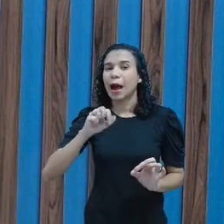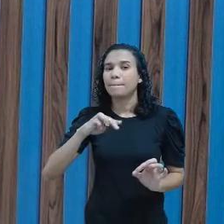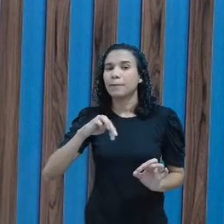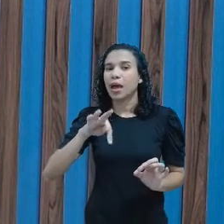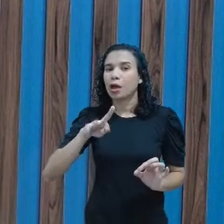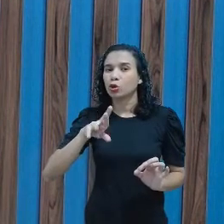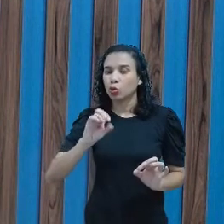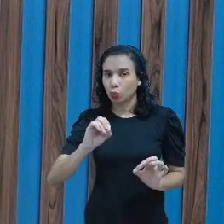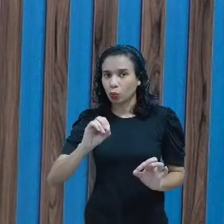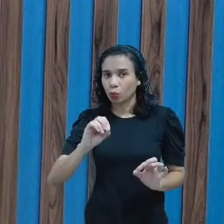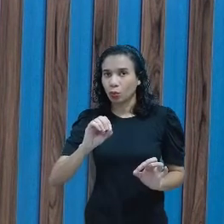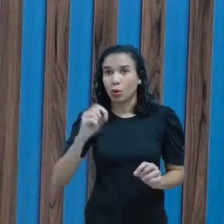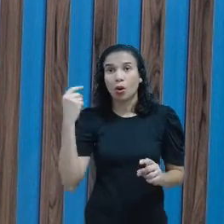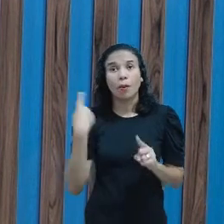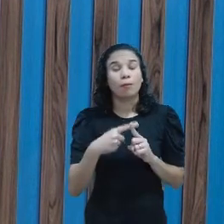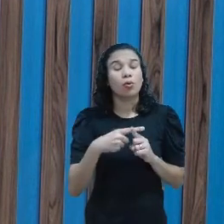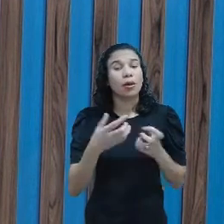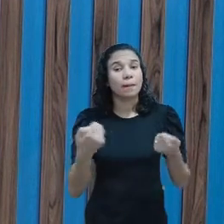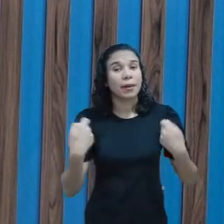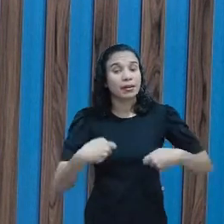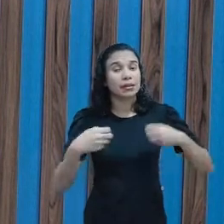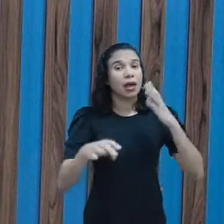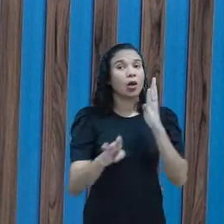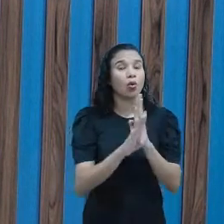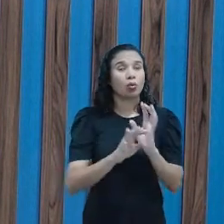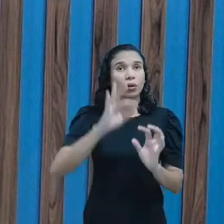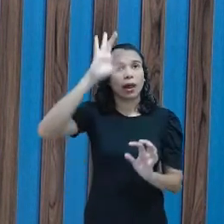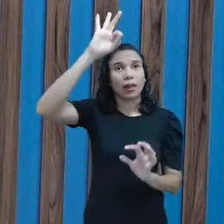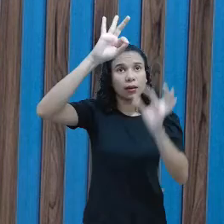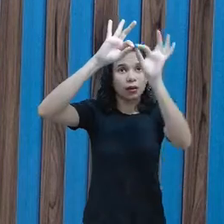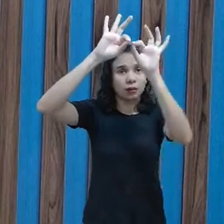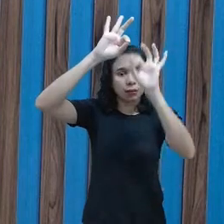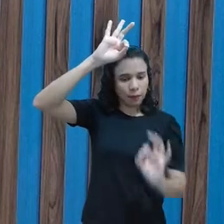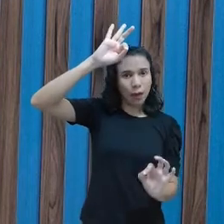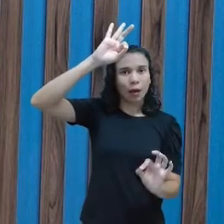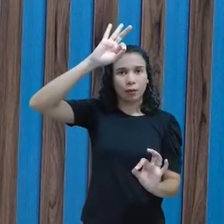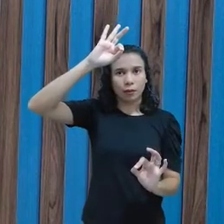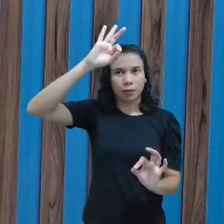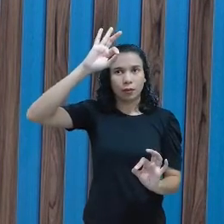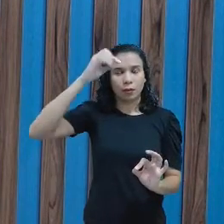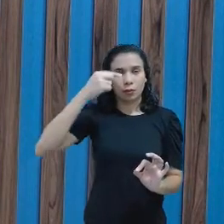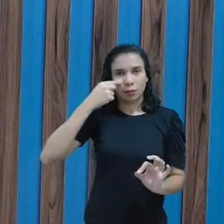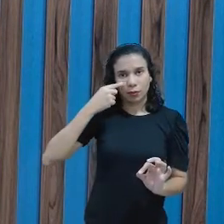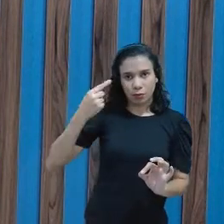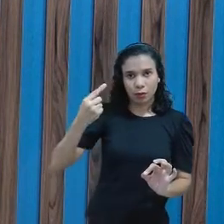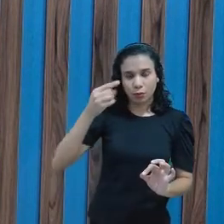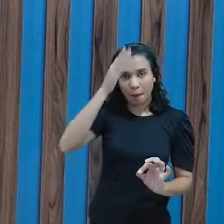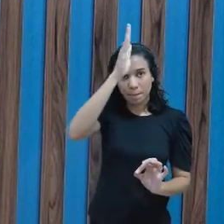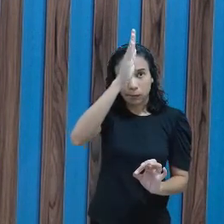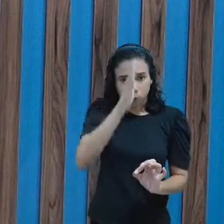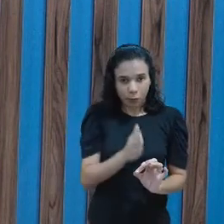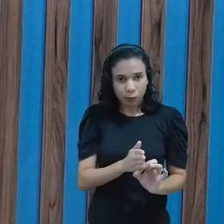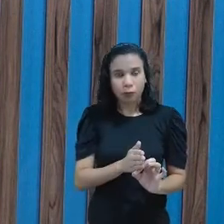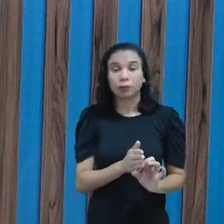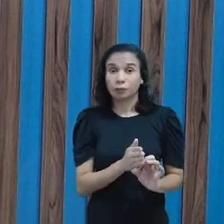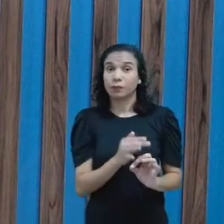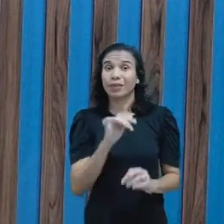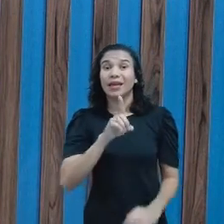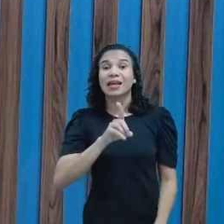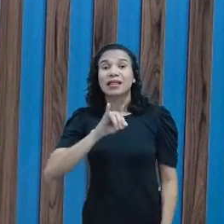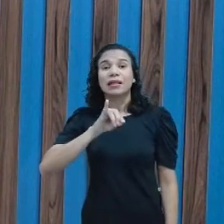E agora vai ser um diâmetro, porque ele quer a distância daqui para cá. Aí vai passar no meio. Se vai passar no meio,